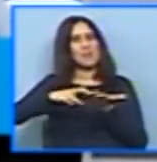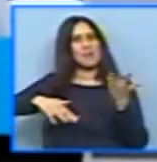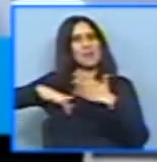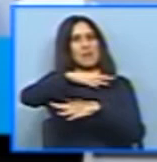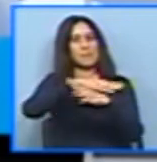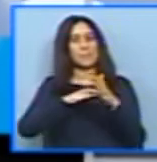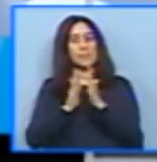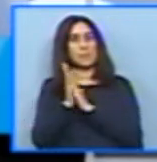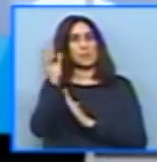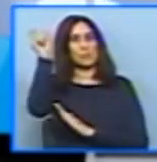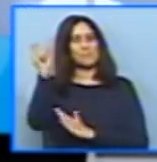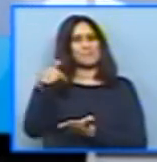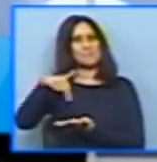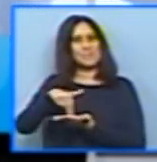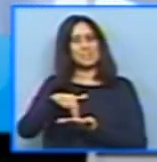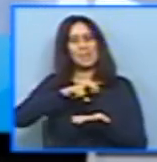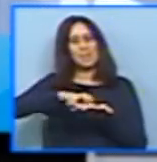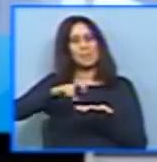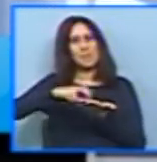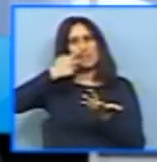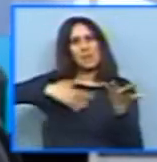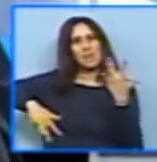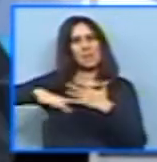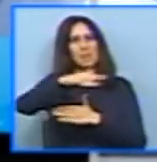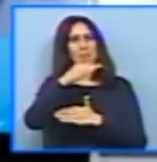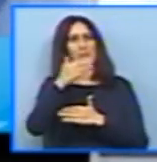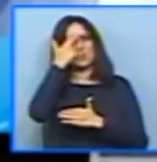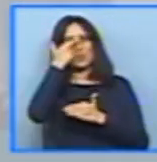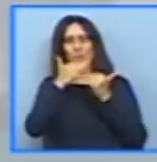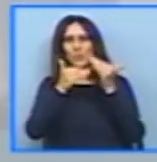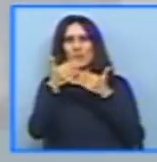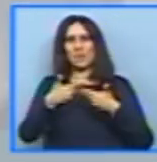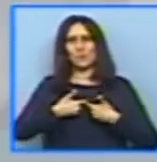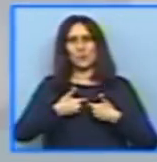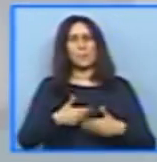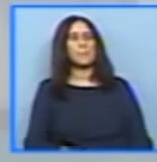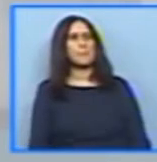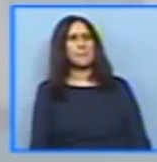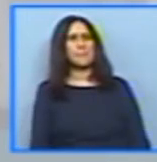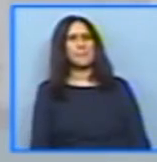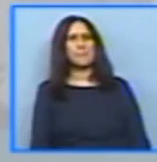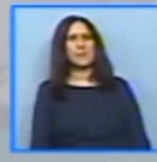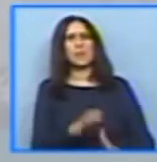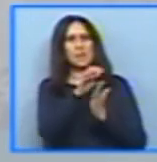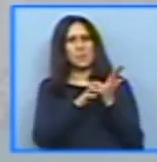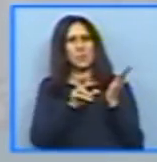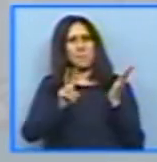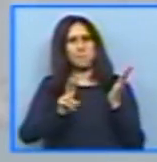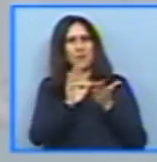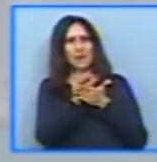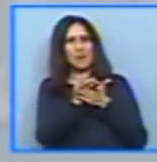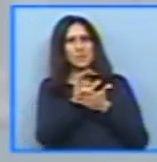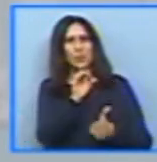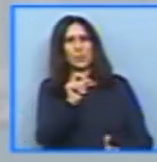o Deus aqui presente, é aquele que caminha no meio de nós e ajuda a construir a história. A segunda leitura da Carta aos Coríntios diz